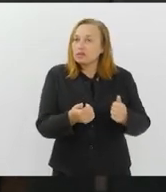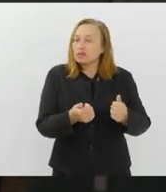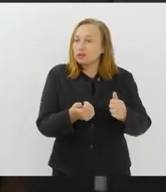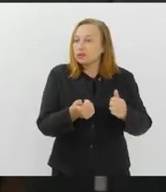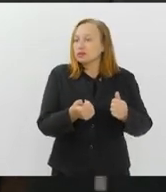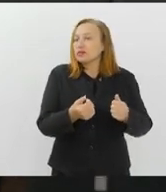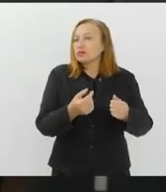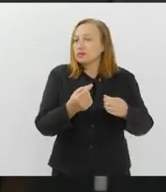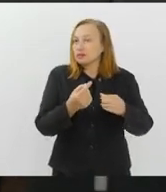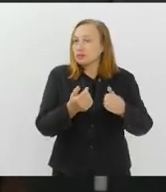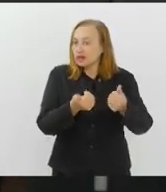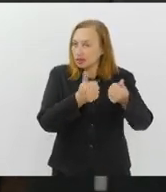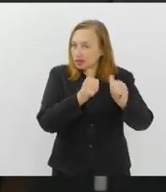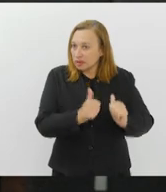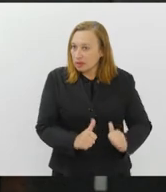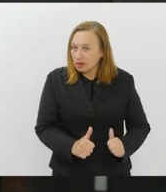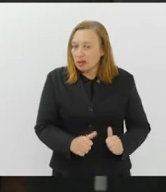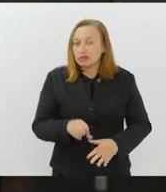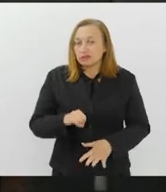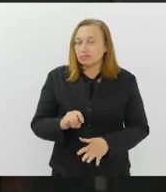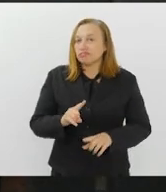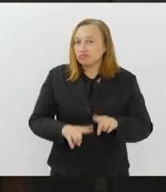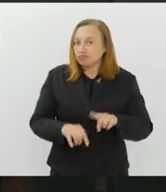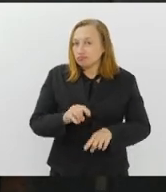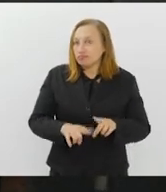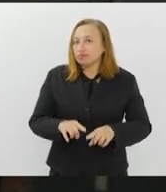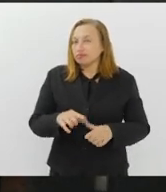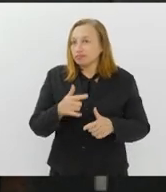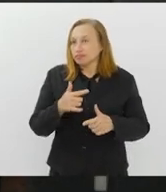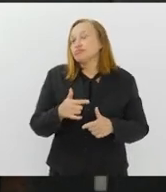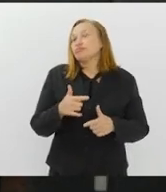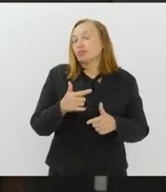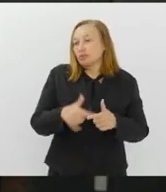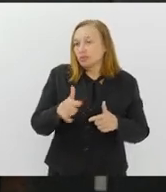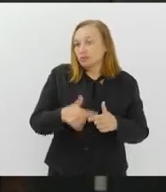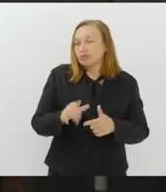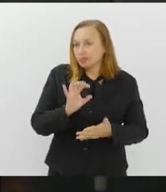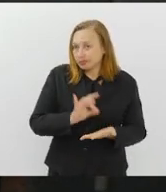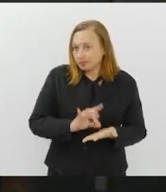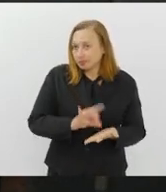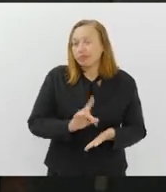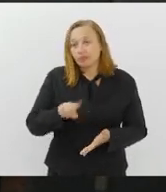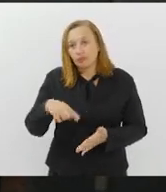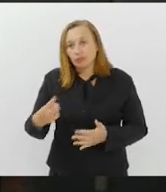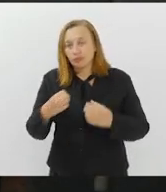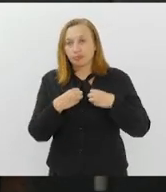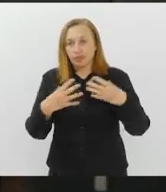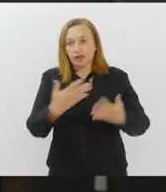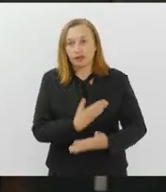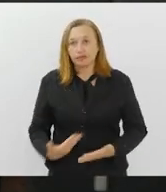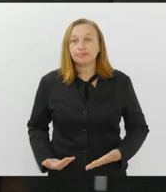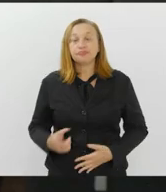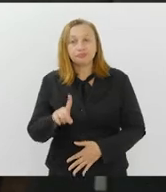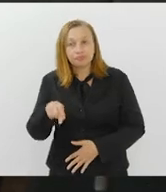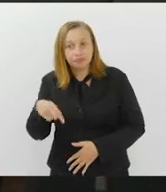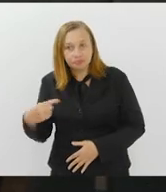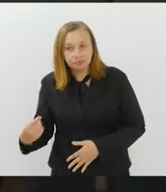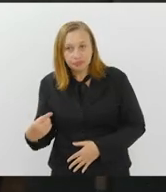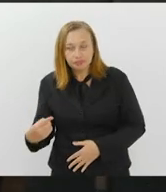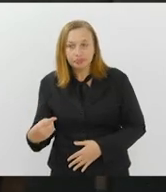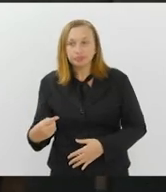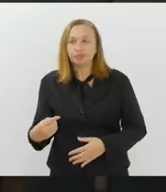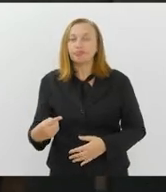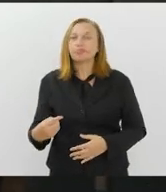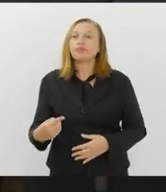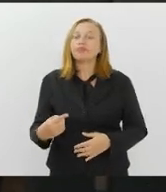se verificar se, de fato, aquilo é um problema. Depois, num próximo passo, você tem uma audiência pública, tem uma consulta pública, leva-se